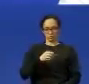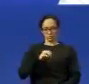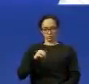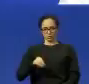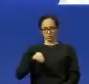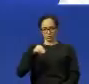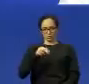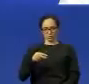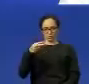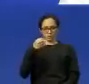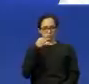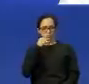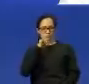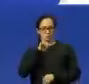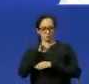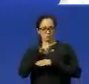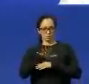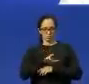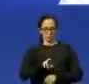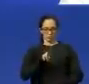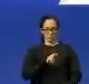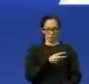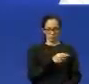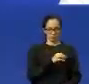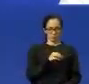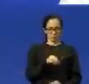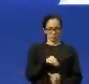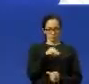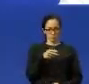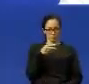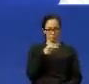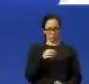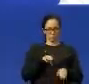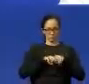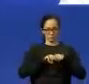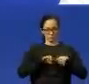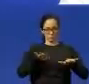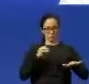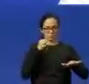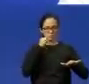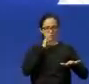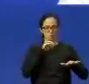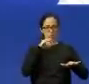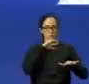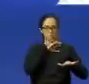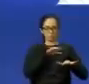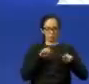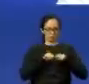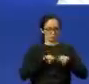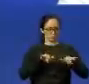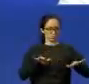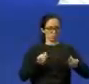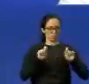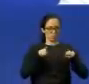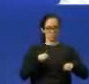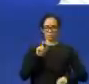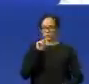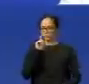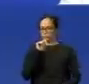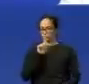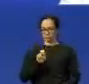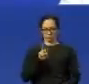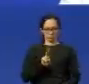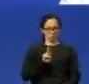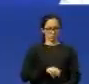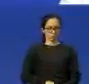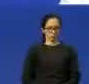para energia elétrica no campus e 200 metros quadrados para energia térmica, produzindo aquecimento de água utilizado nas caldeiras.